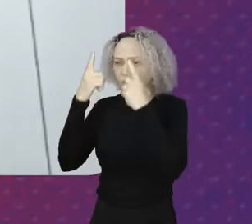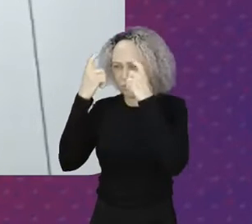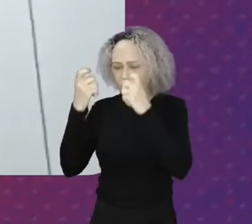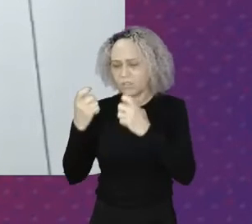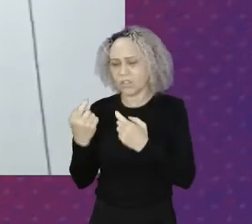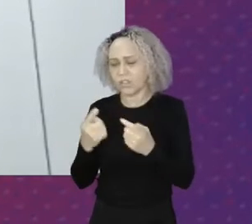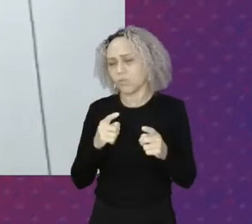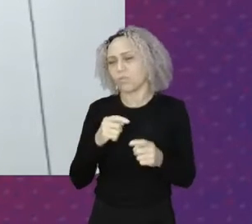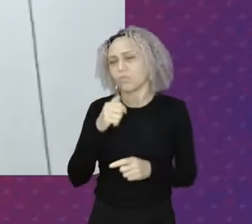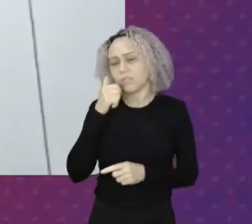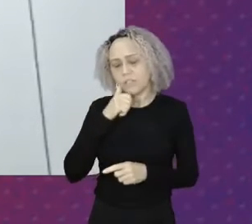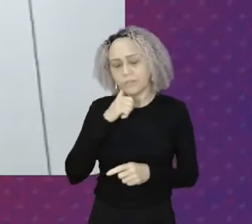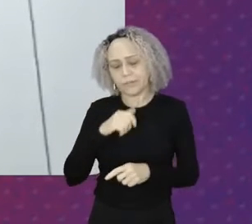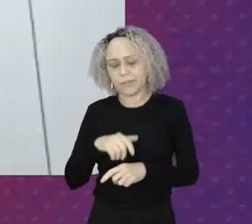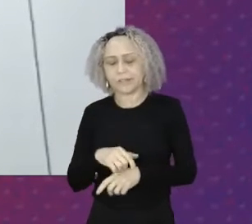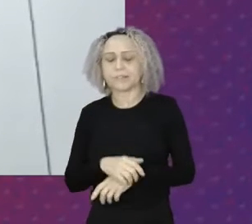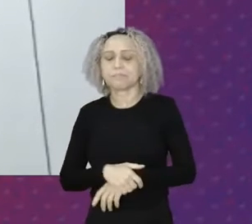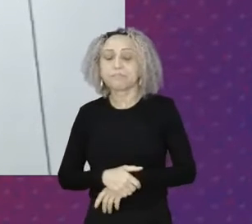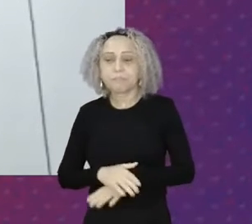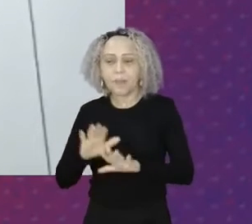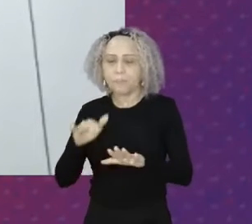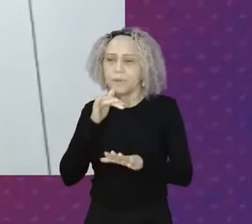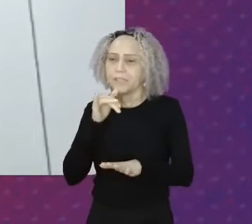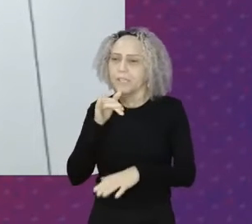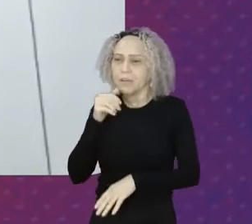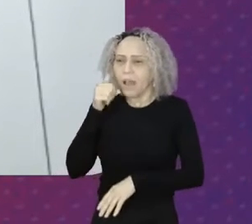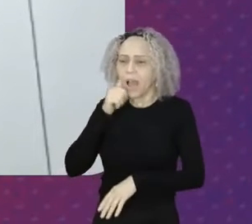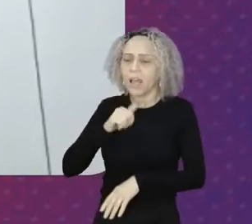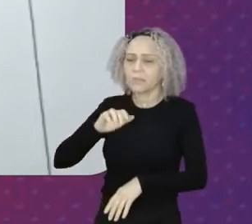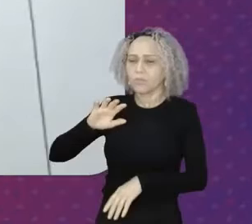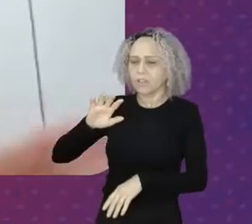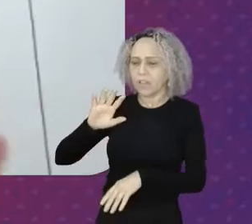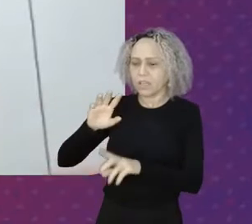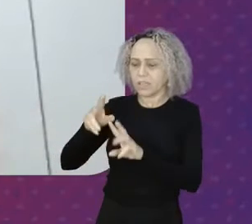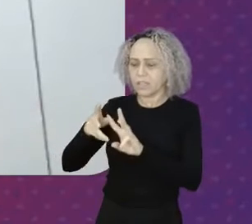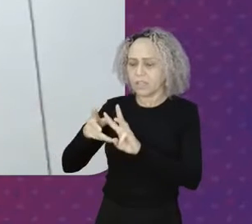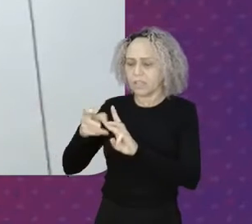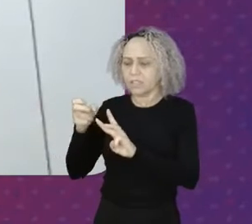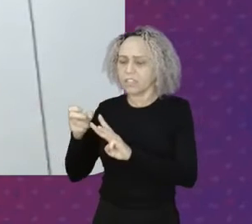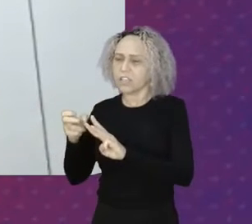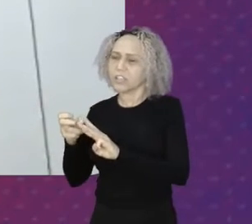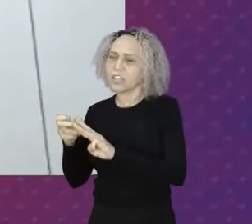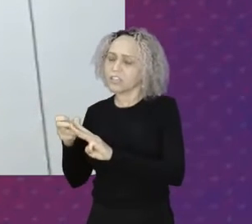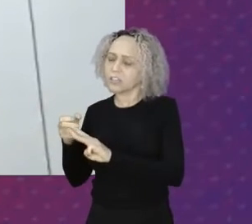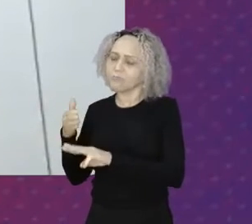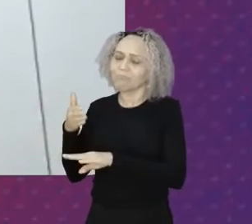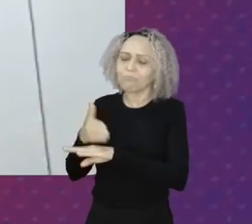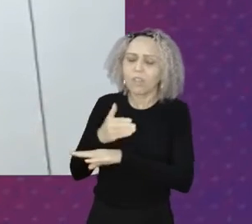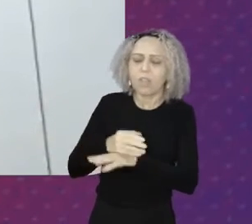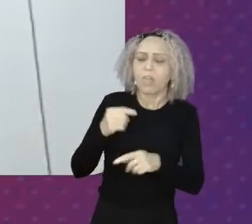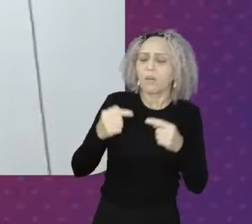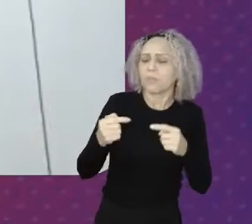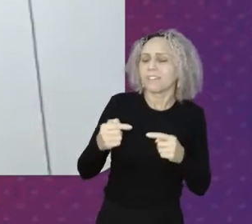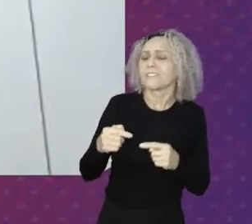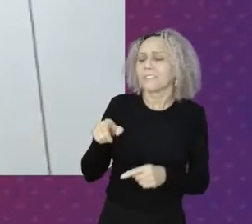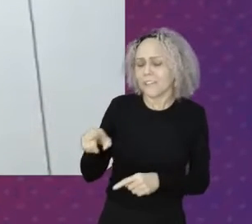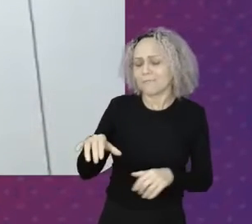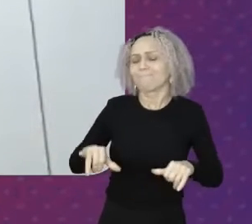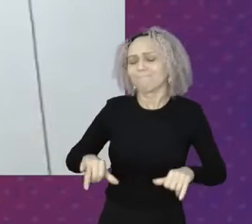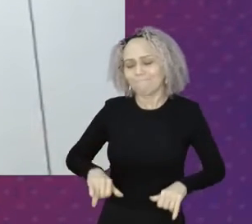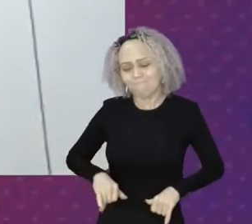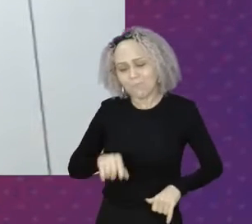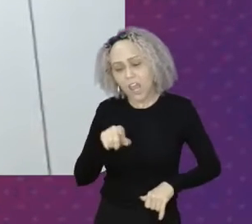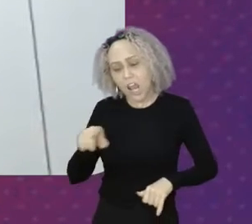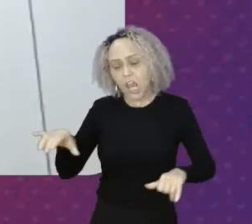política das mulheres indígenas, toda essa questão do racismo, da violência política de gênero, a questão